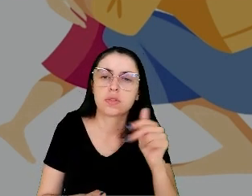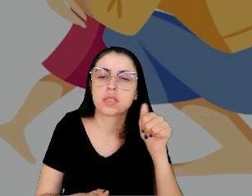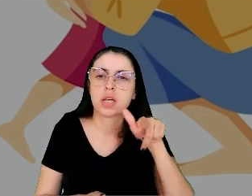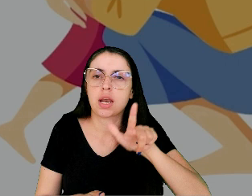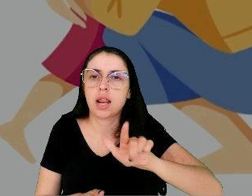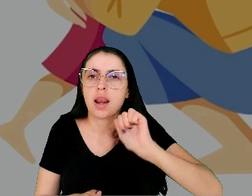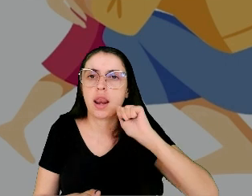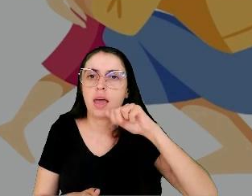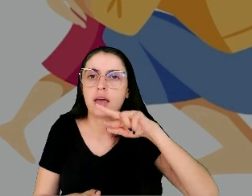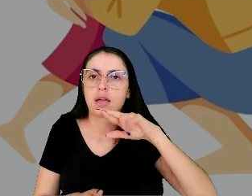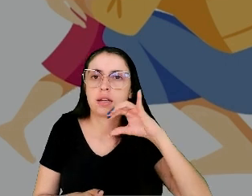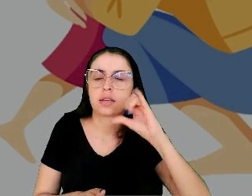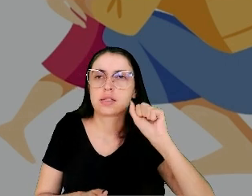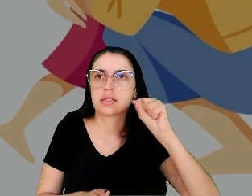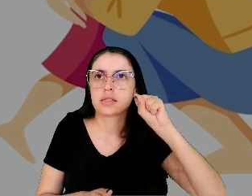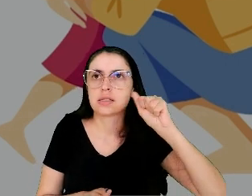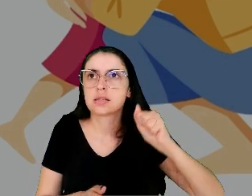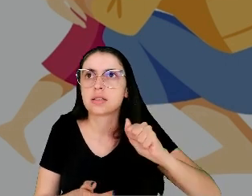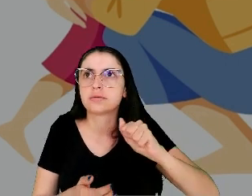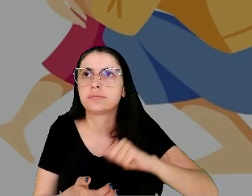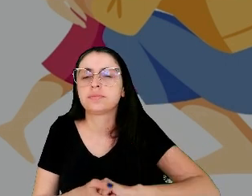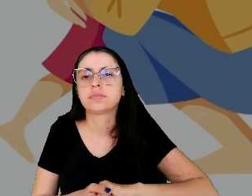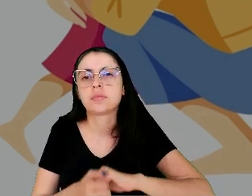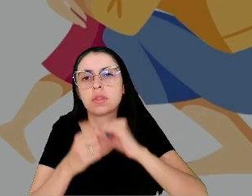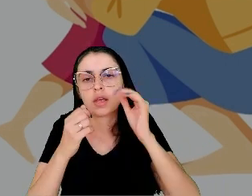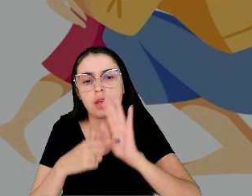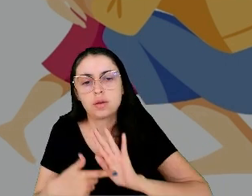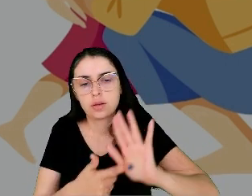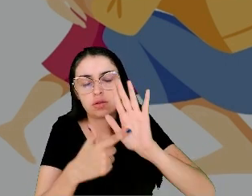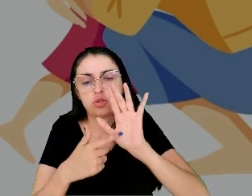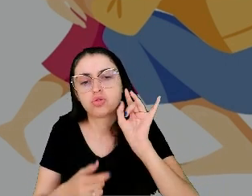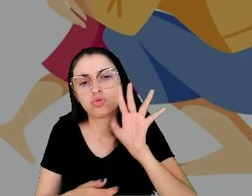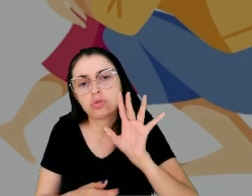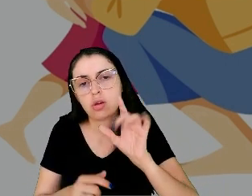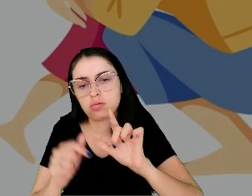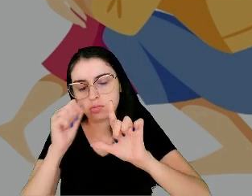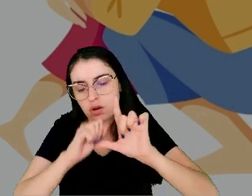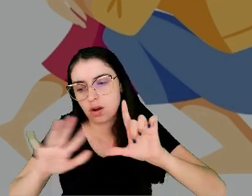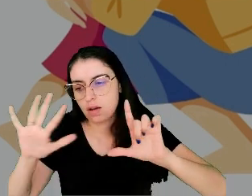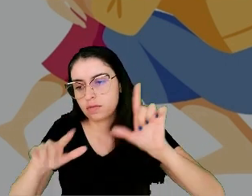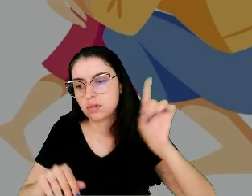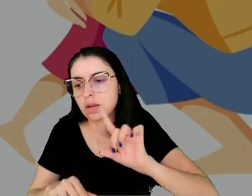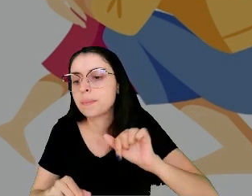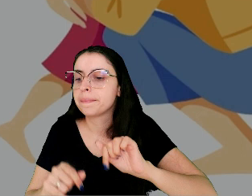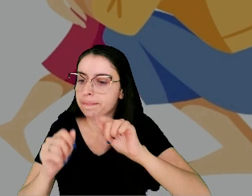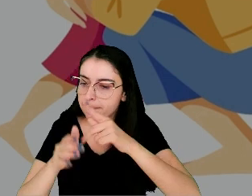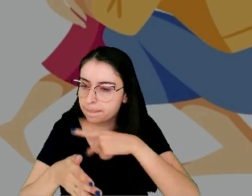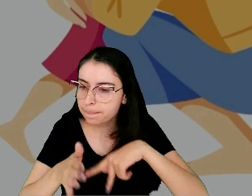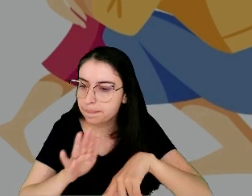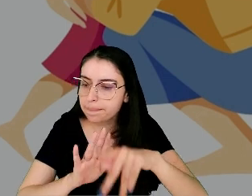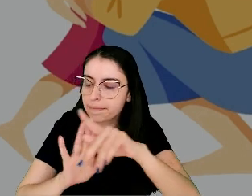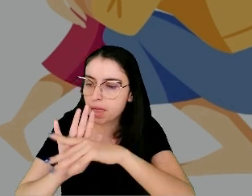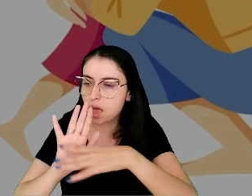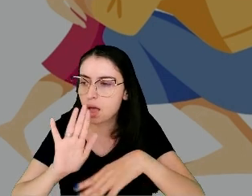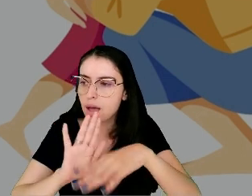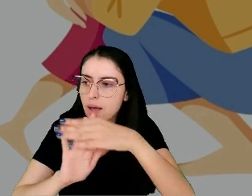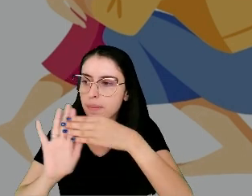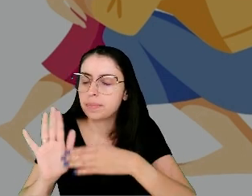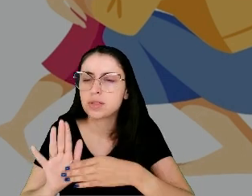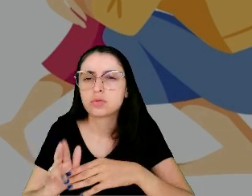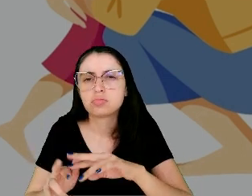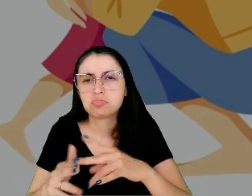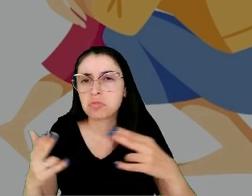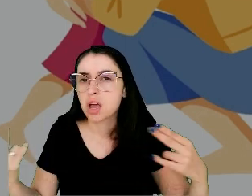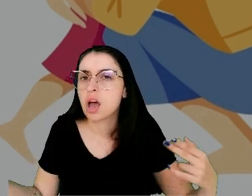Bombardi, que apresentou não só gráficos como mapas, e além dela,